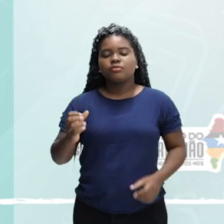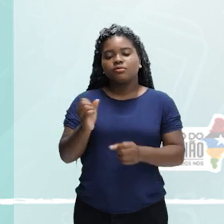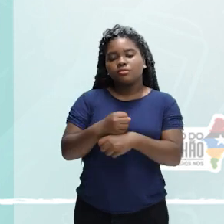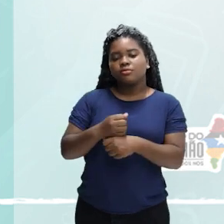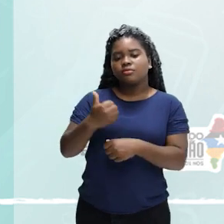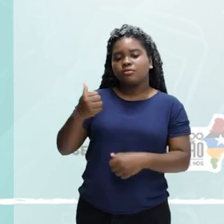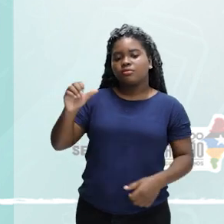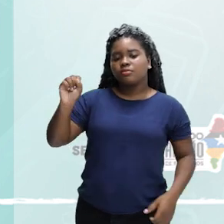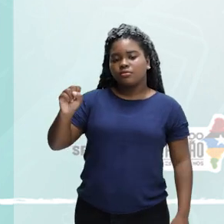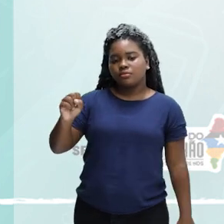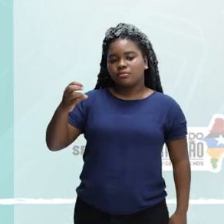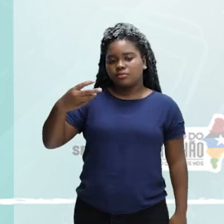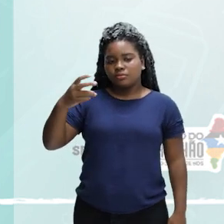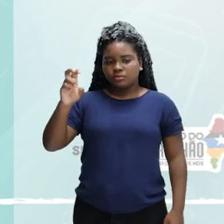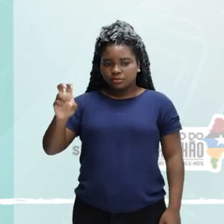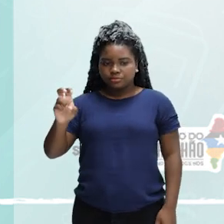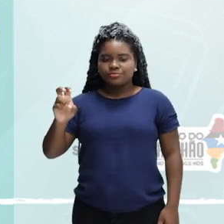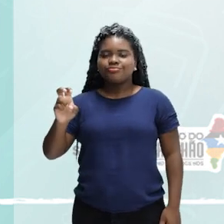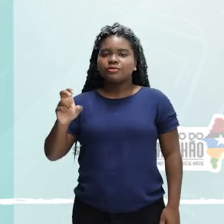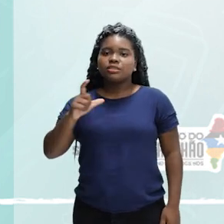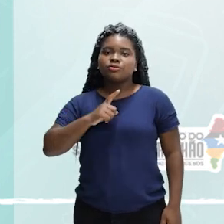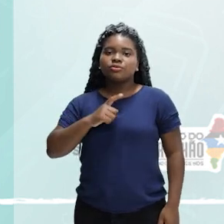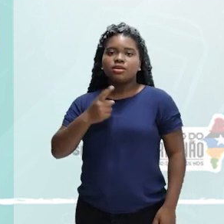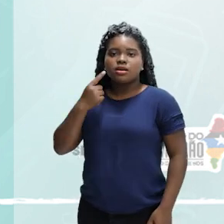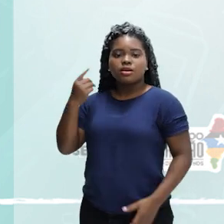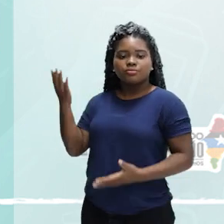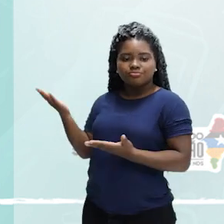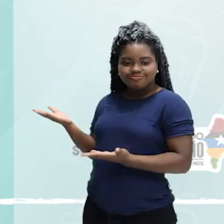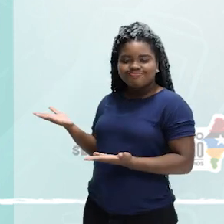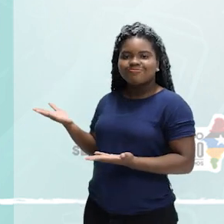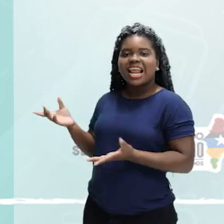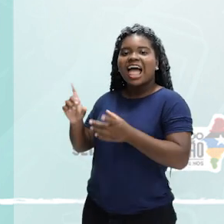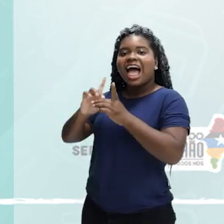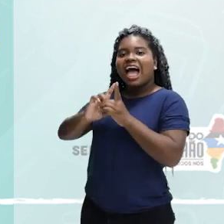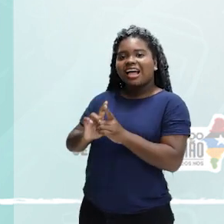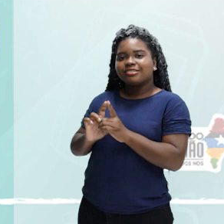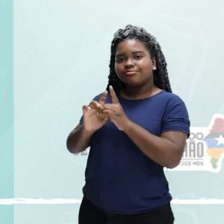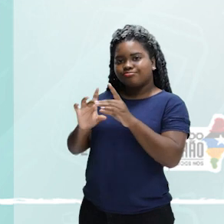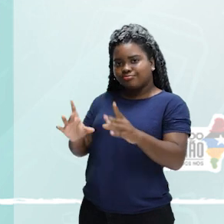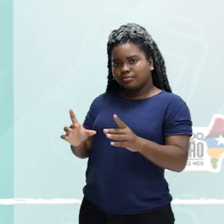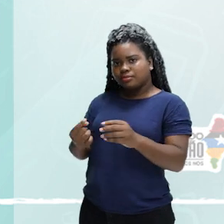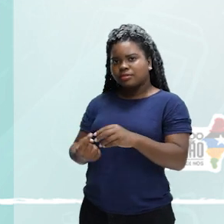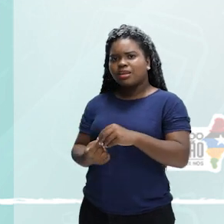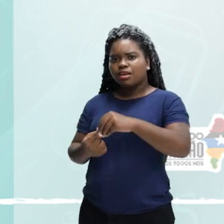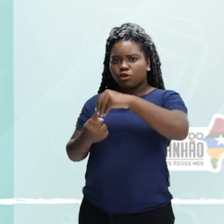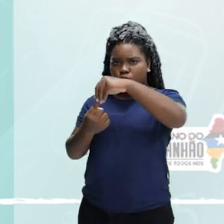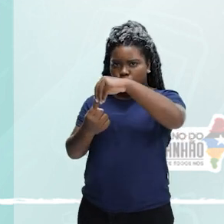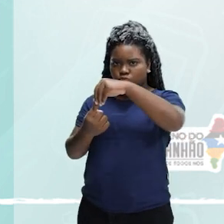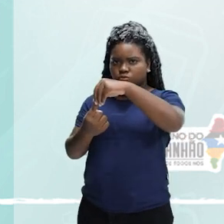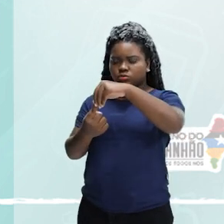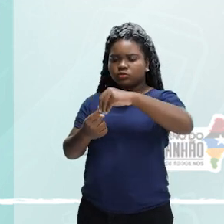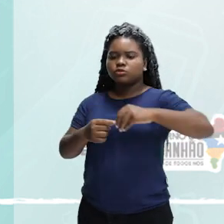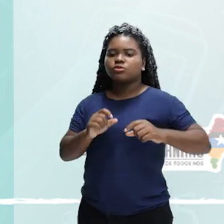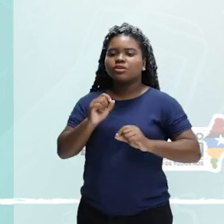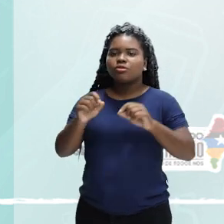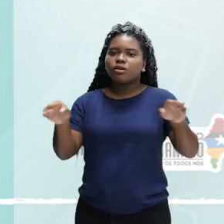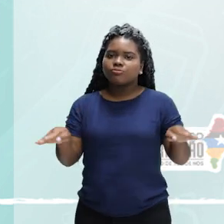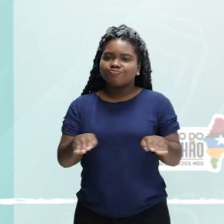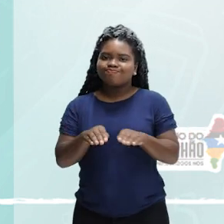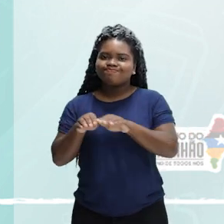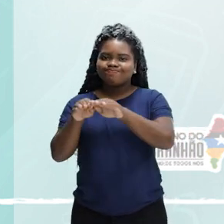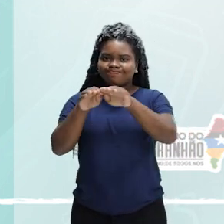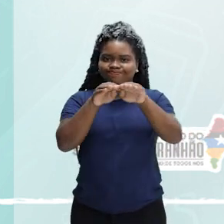XIX. Segundo Tocqueville, a democracia é o único regime político capaz de igualizar